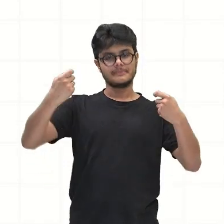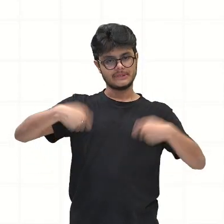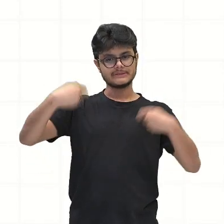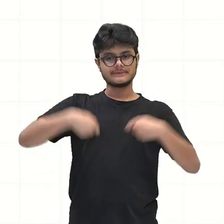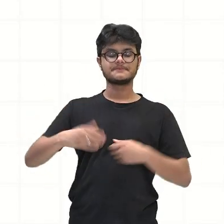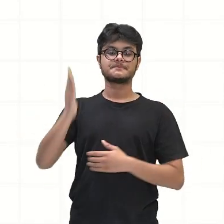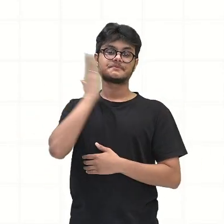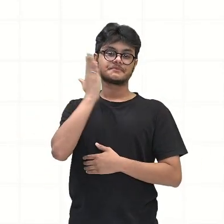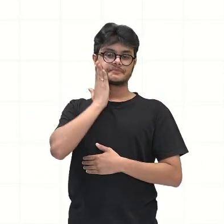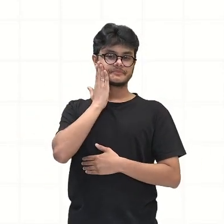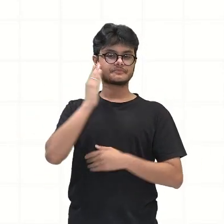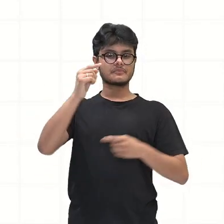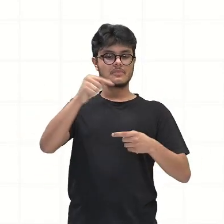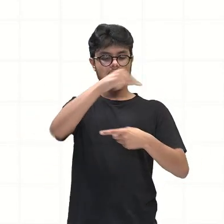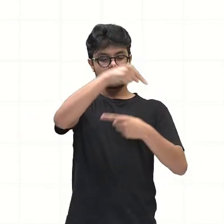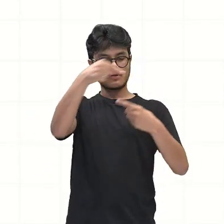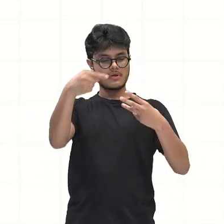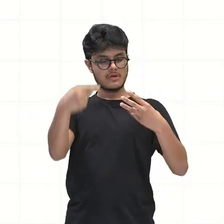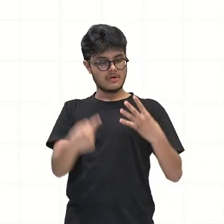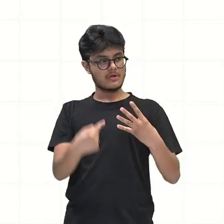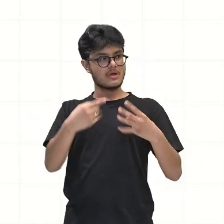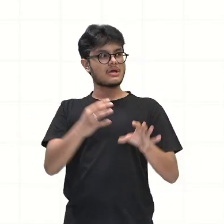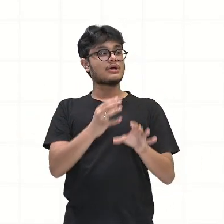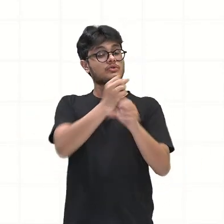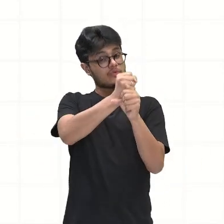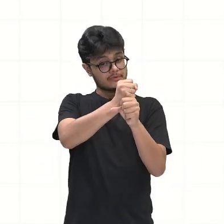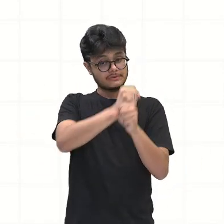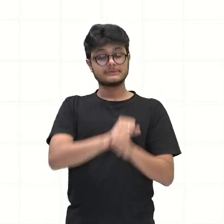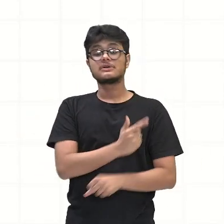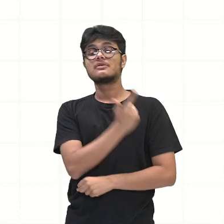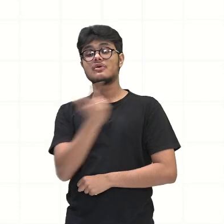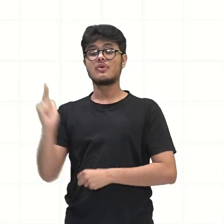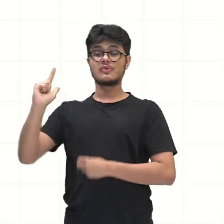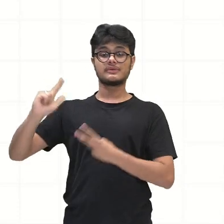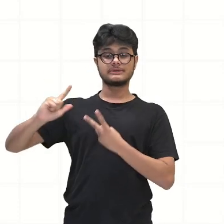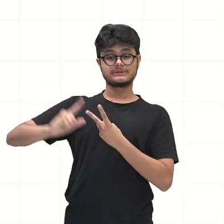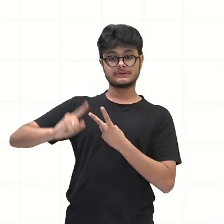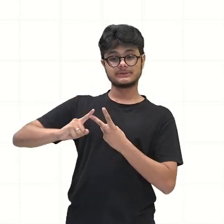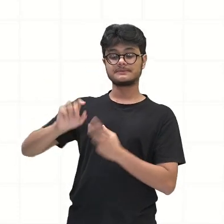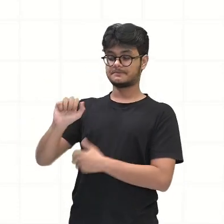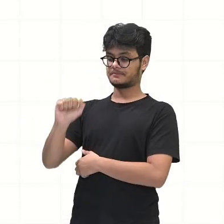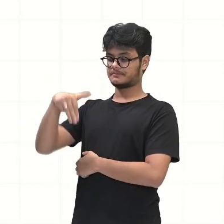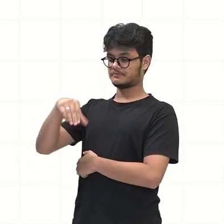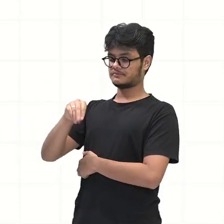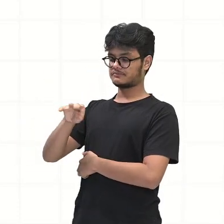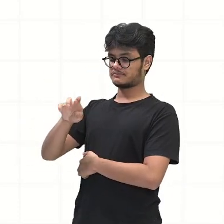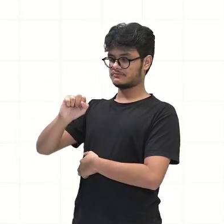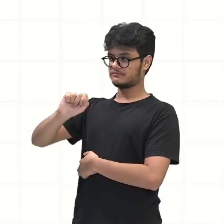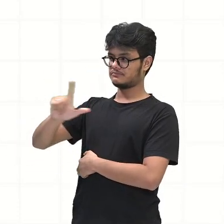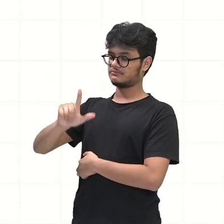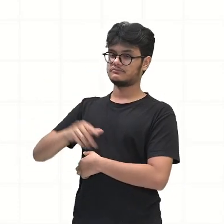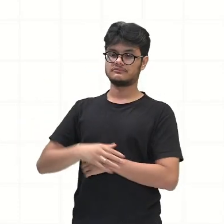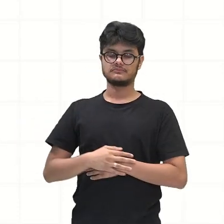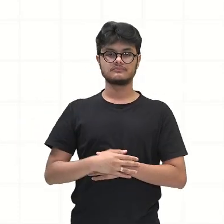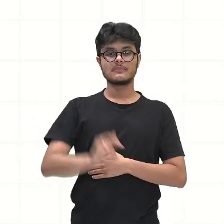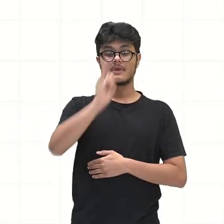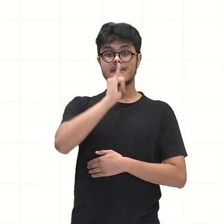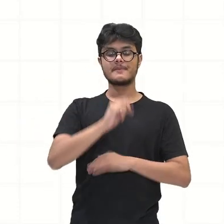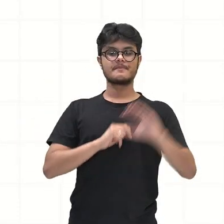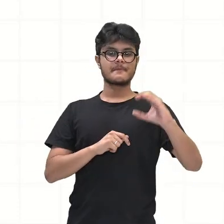do evento e o número de elementos do espaço amostral. Por quê? Aqui, por exemplo, o evento